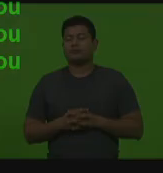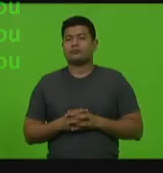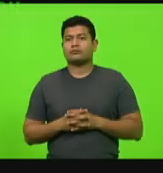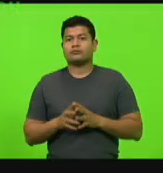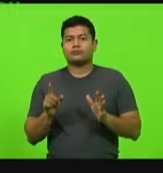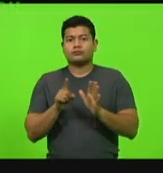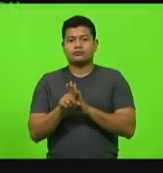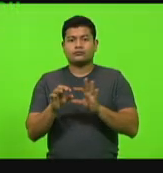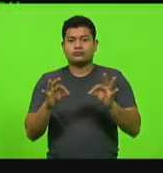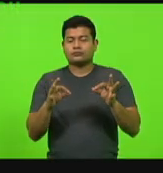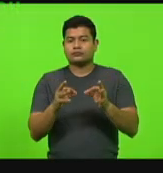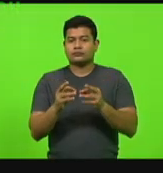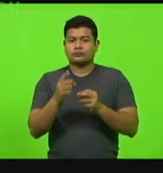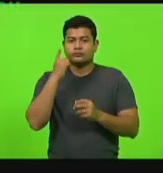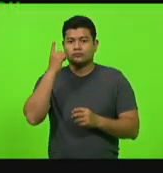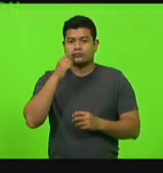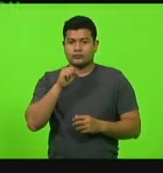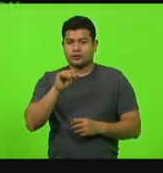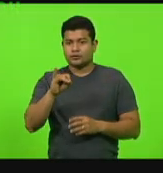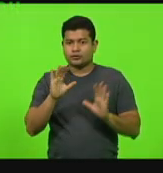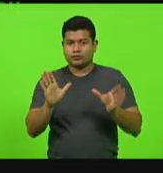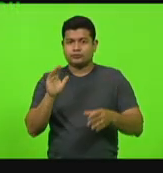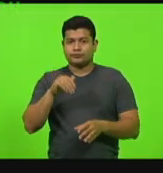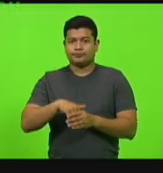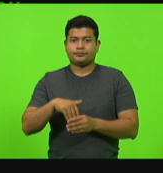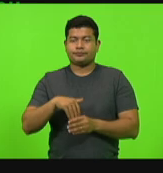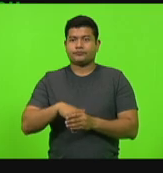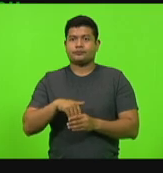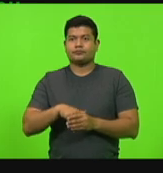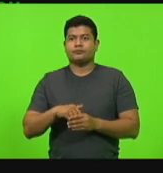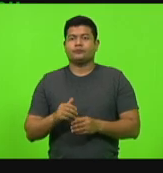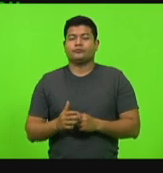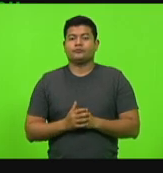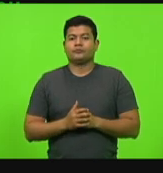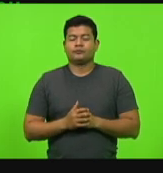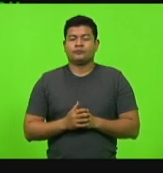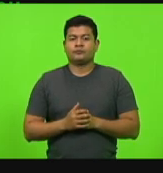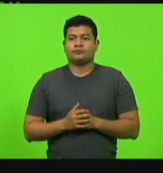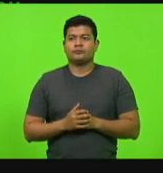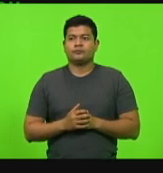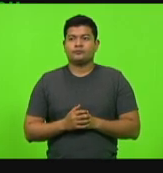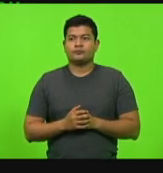Consulto, senhores e senhoras deputados, se todos exerceram seu direito de voto.